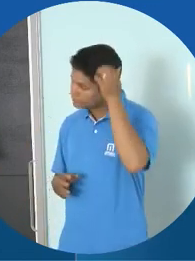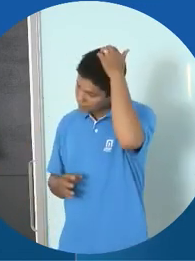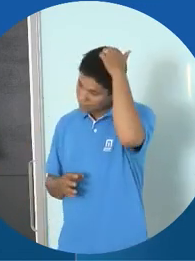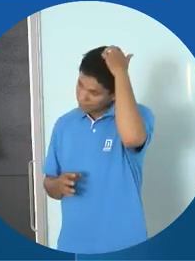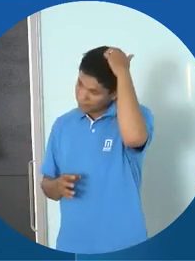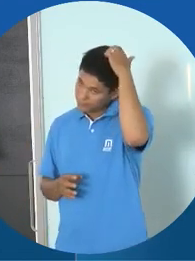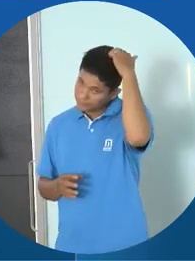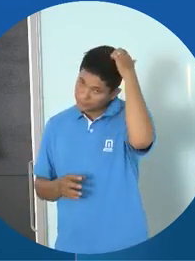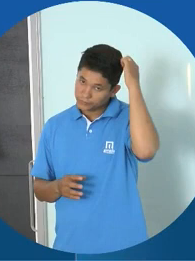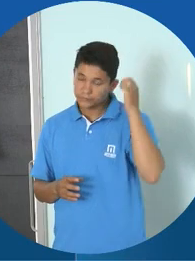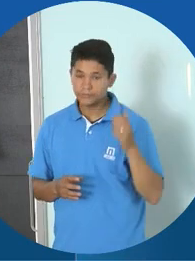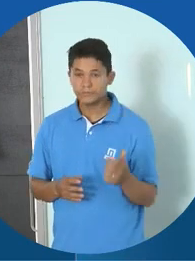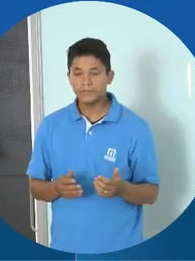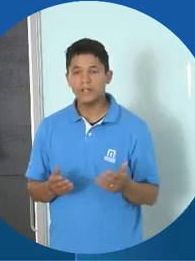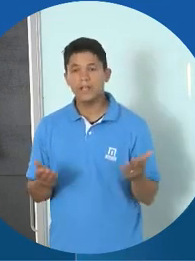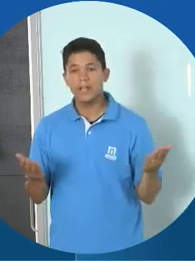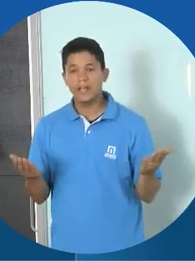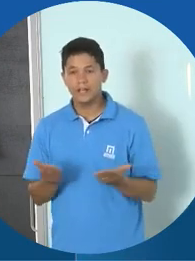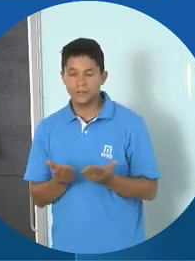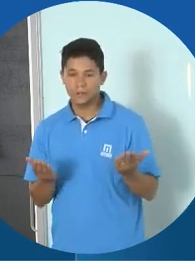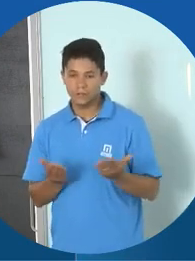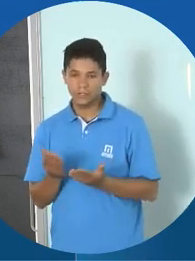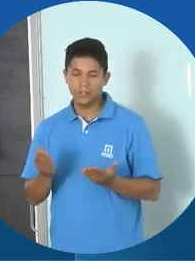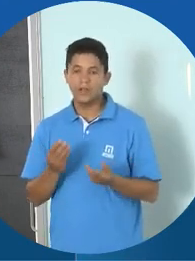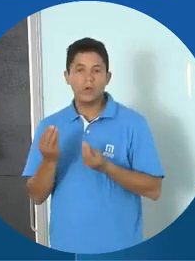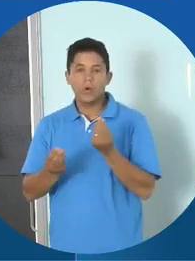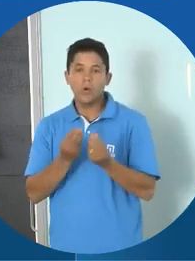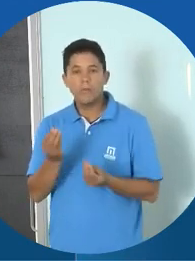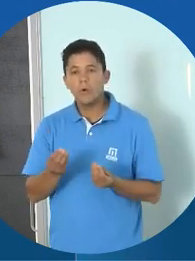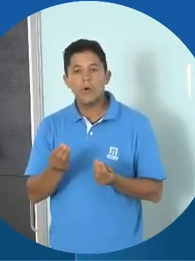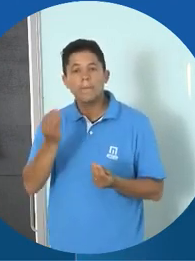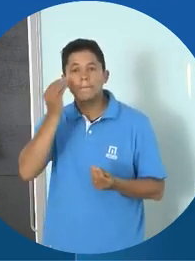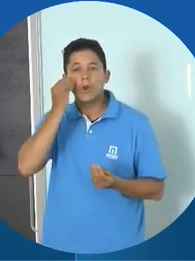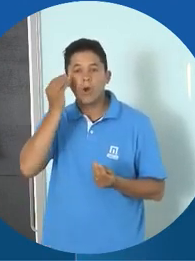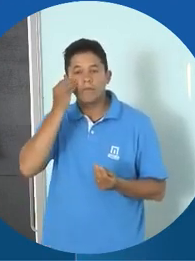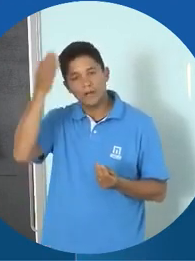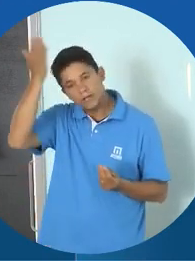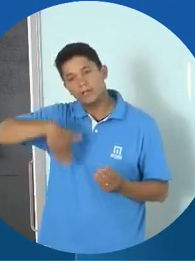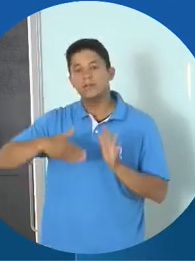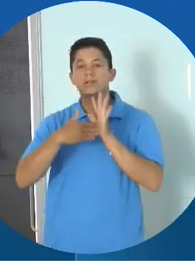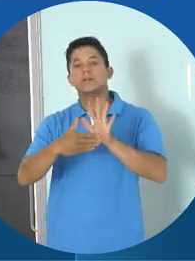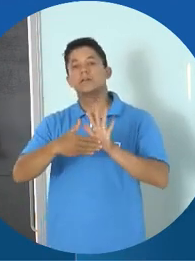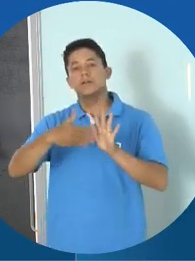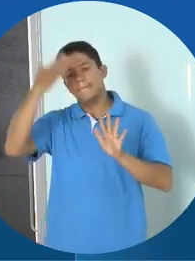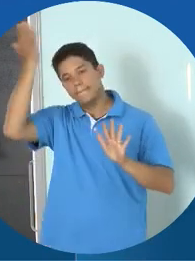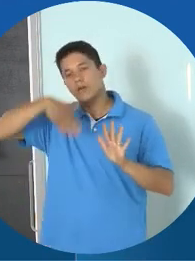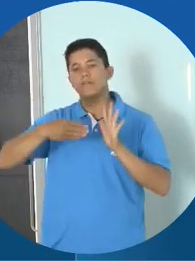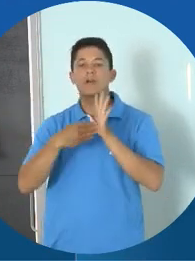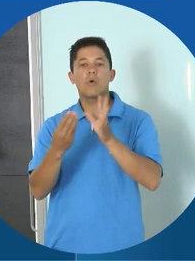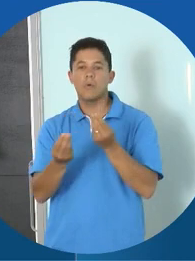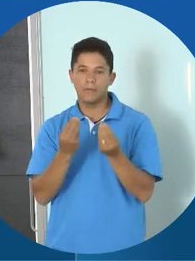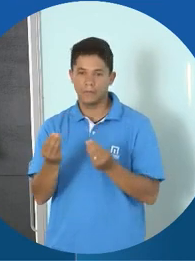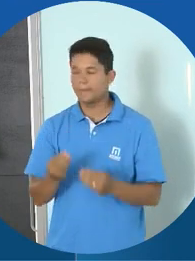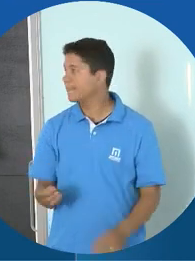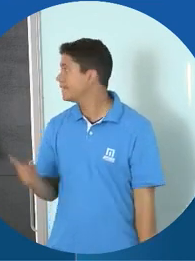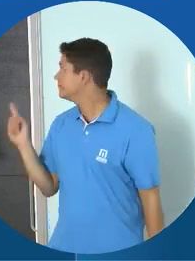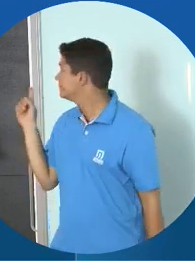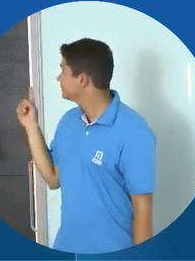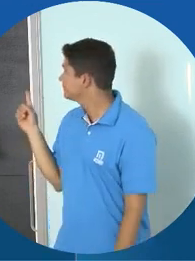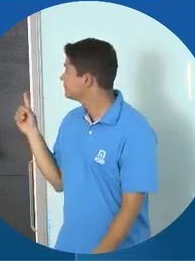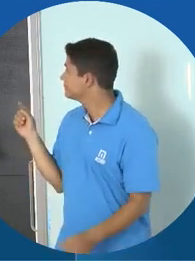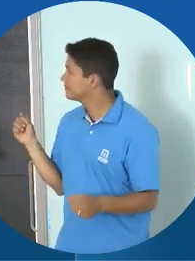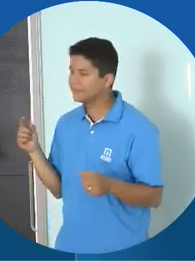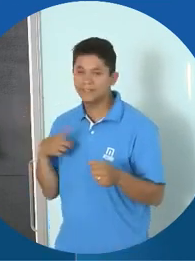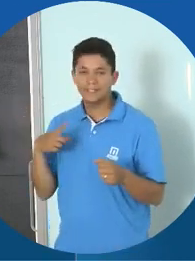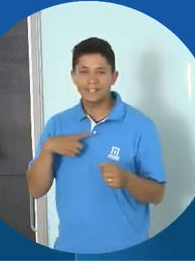E entrando um pouco mais para como a gente prova tudo isso, como a gente prova não ficar tão direto. Nós temos as